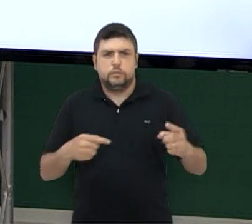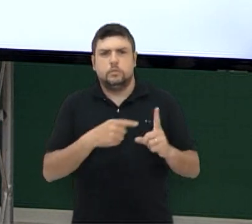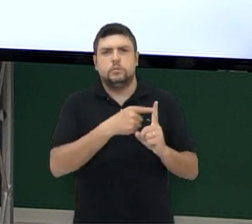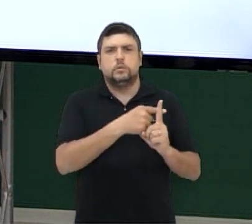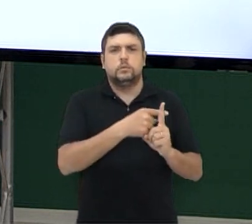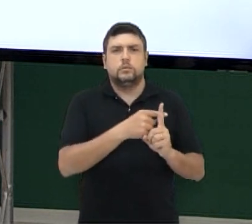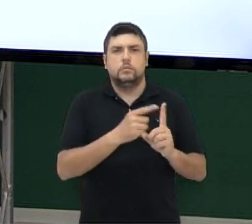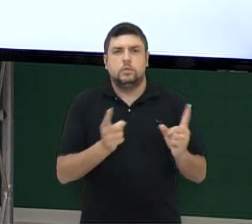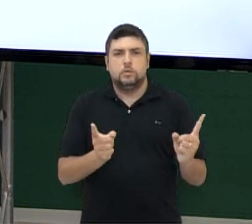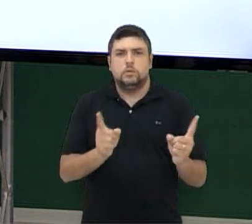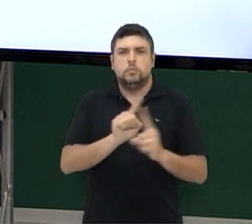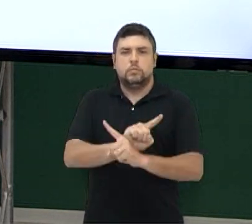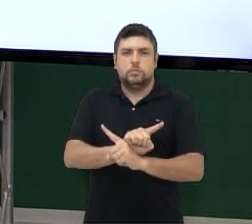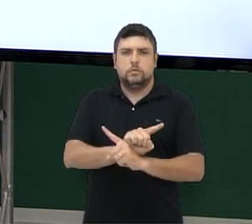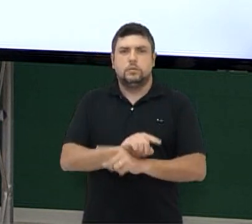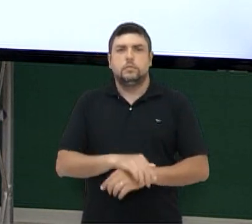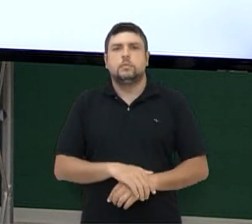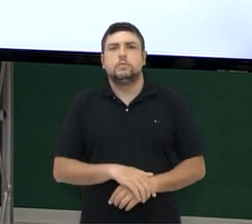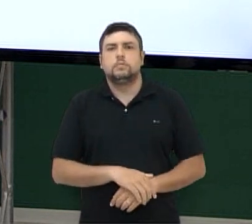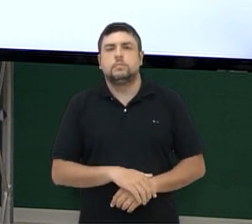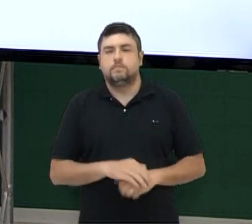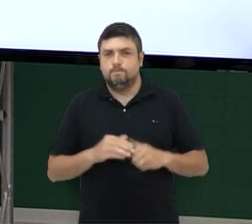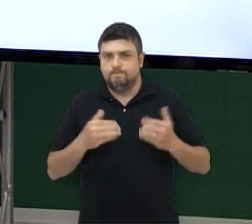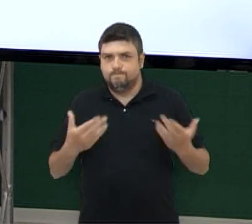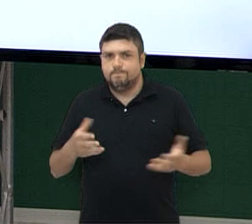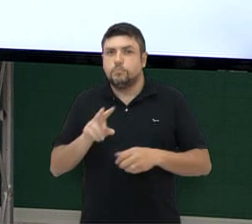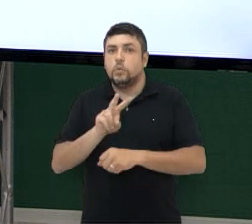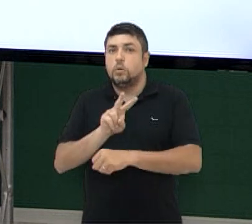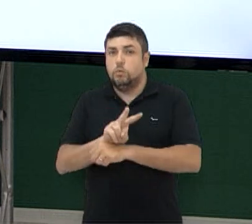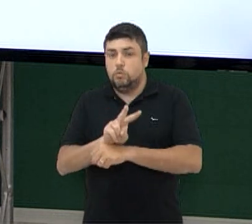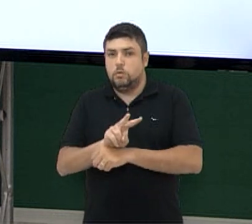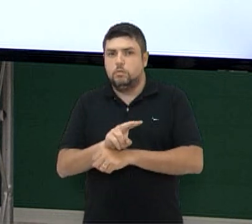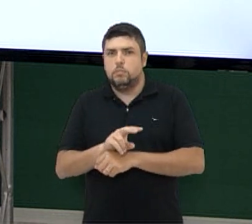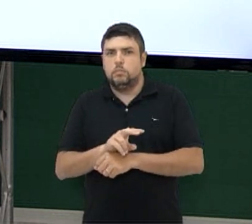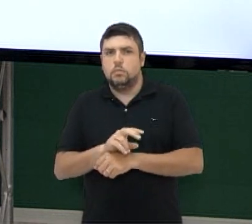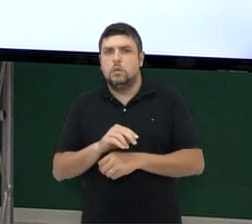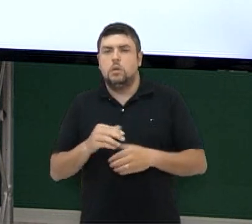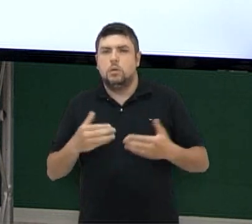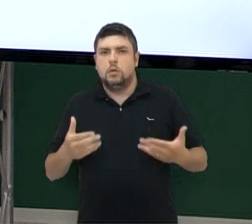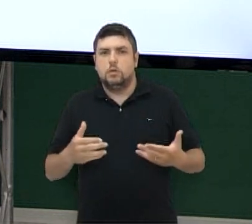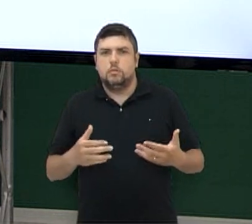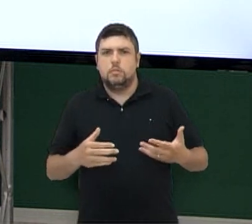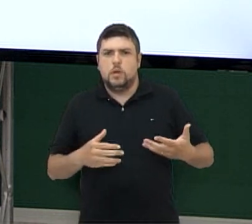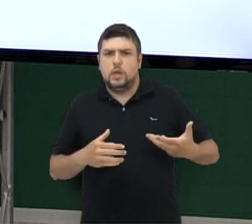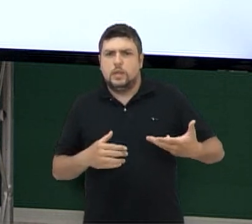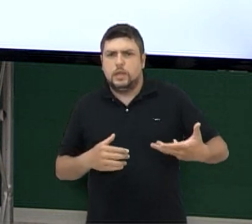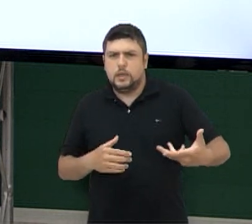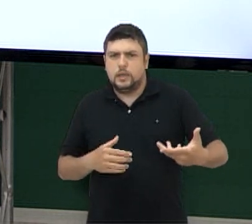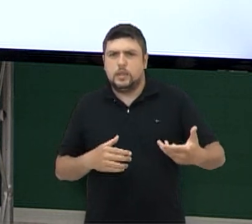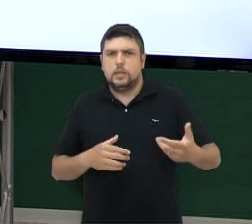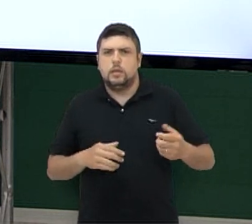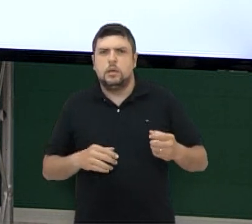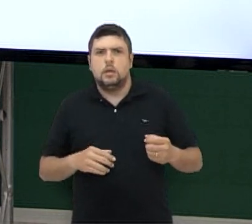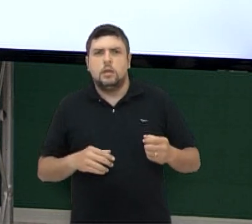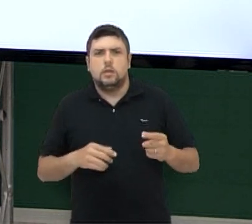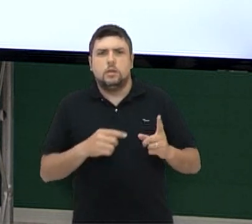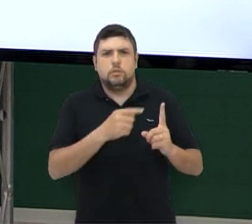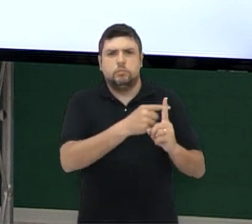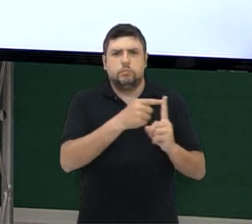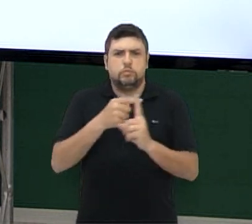opostos, certo? Então, tomar cuidado. Movimento acelerado, mesmos sinais. Movimento retardado,